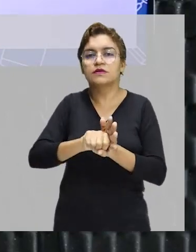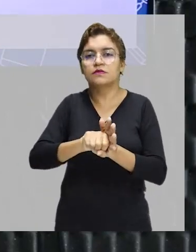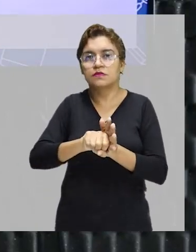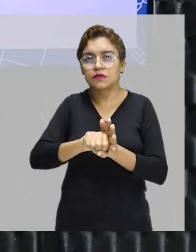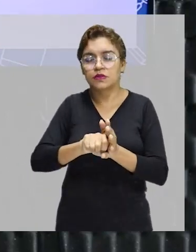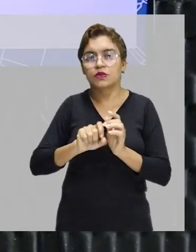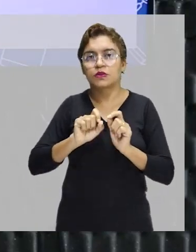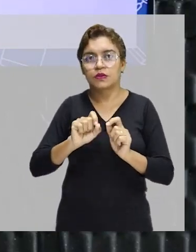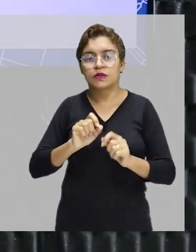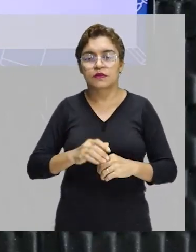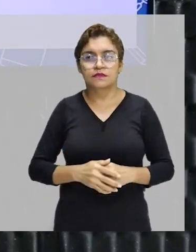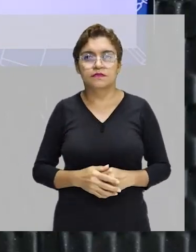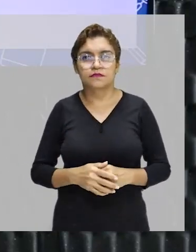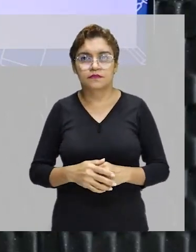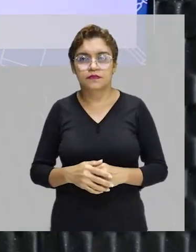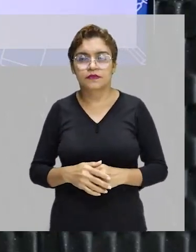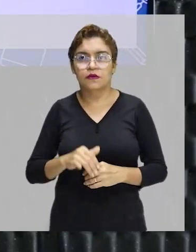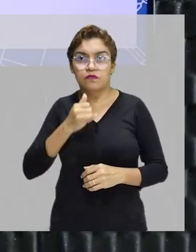ficarão